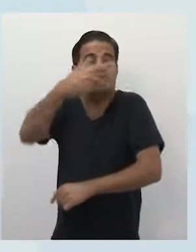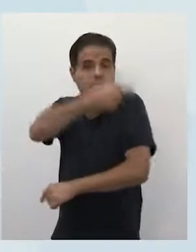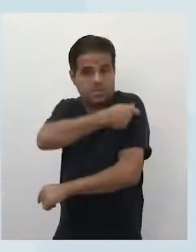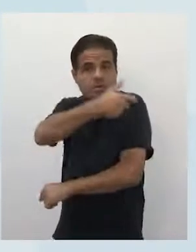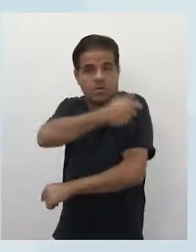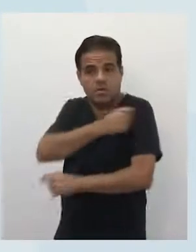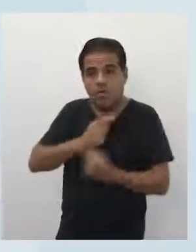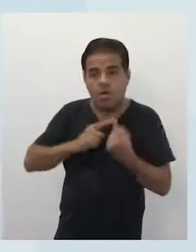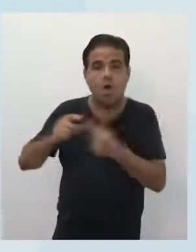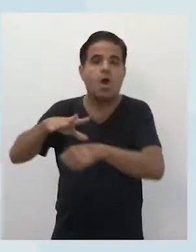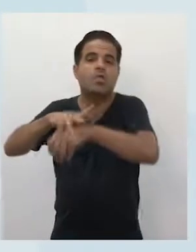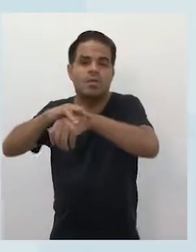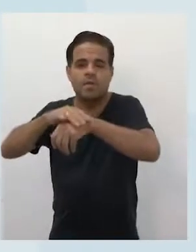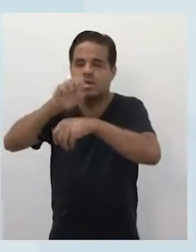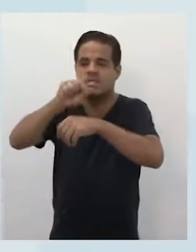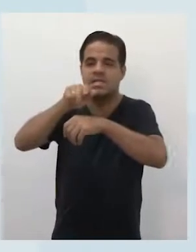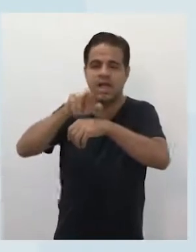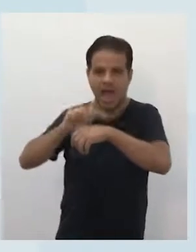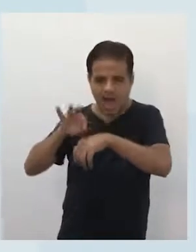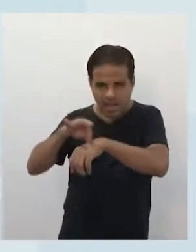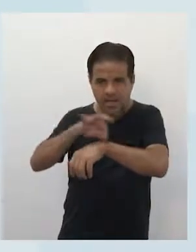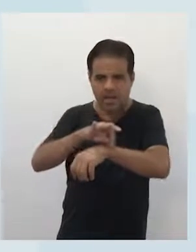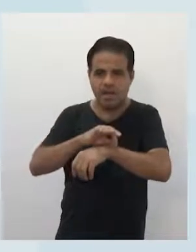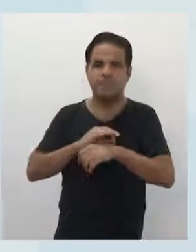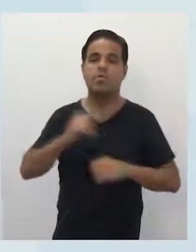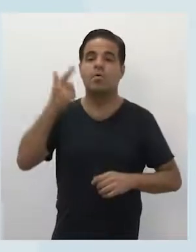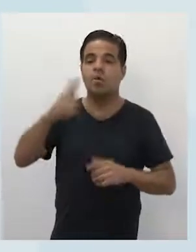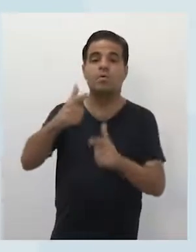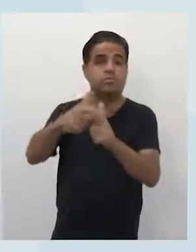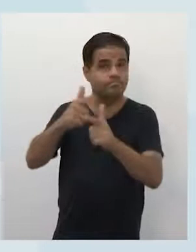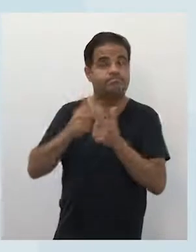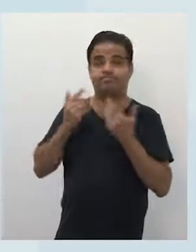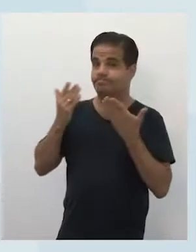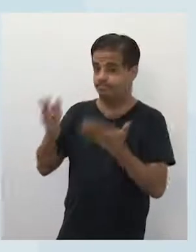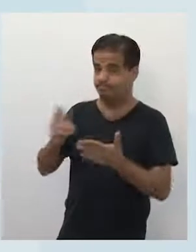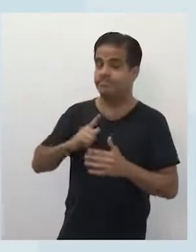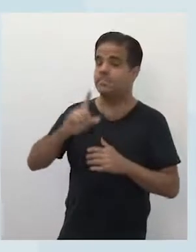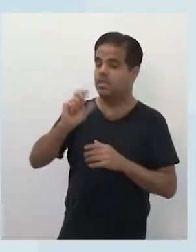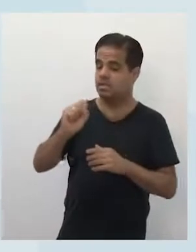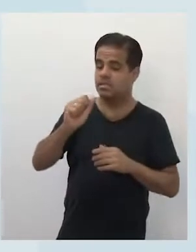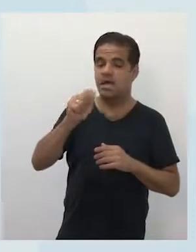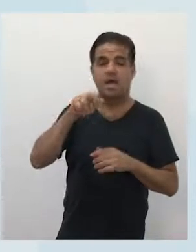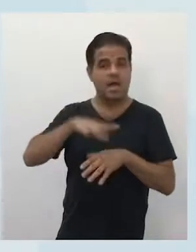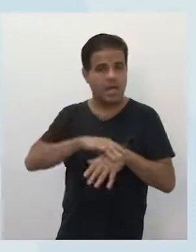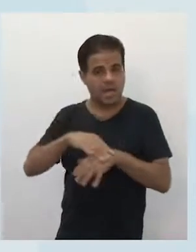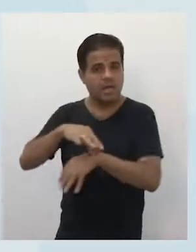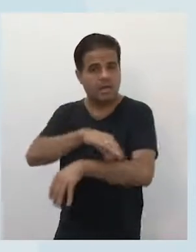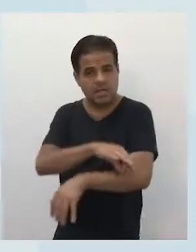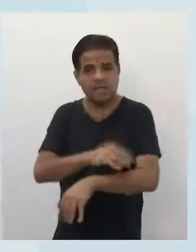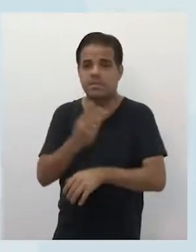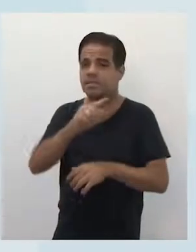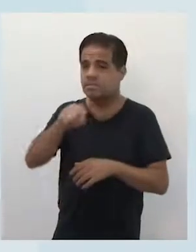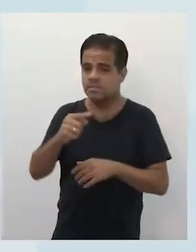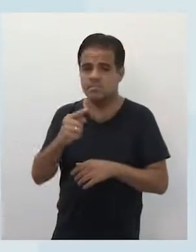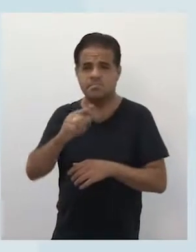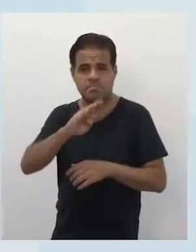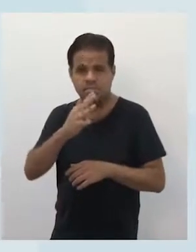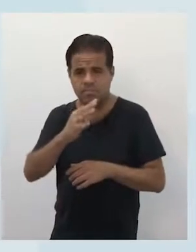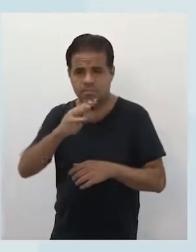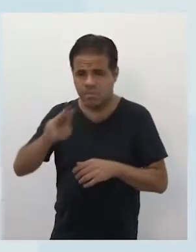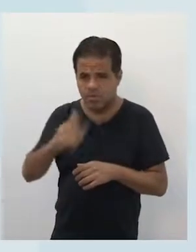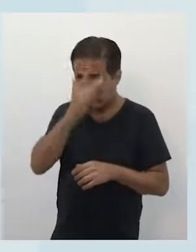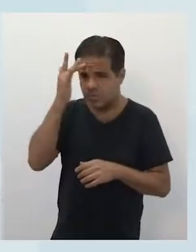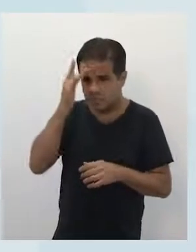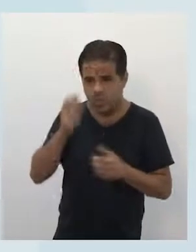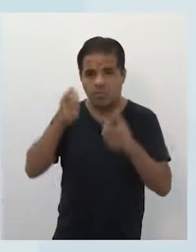contra o sarampo. Isso. Olha outro problema aí, né, de vacinação, sarampo. Uhum. Além disso, 3 bilhões de pessoas foram informadas sobre